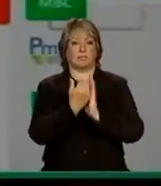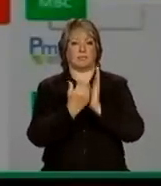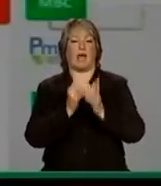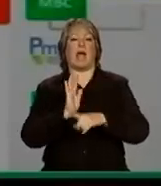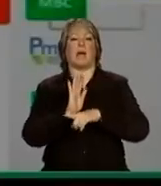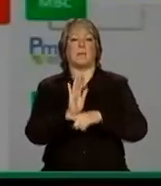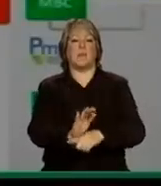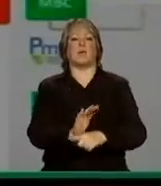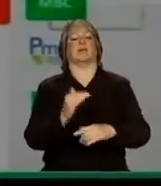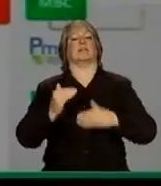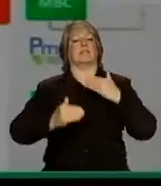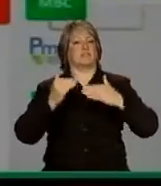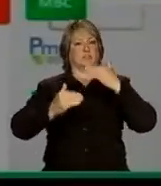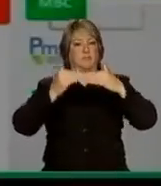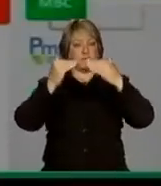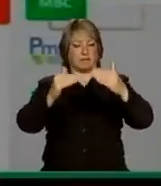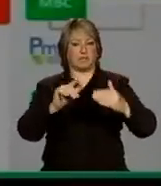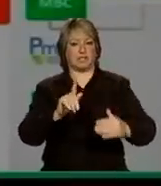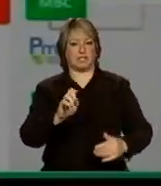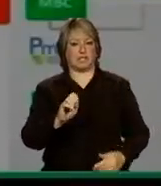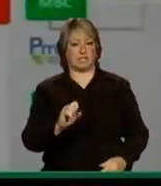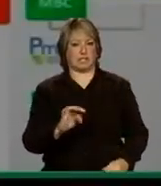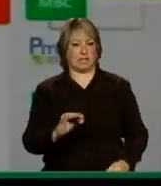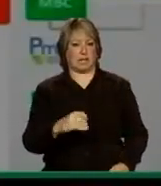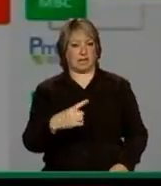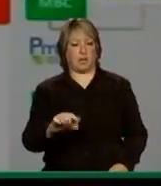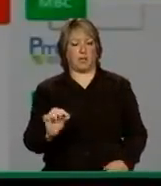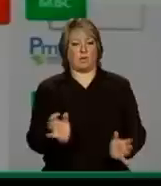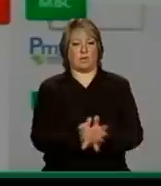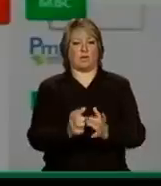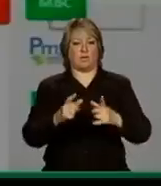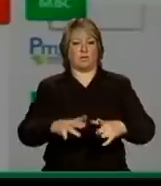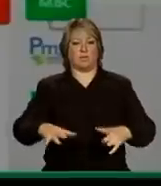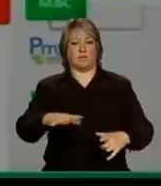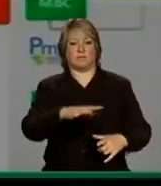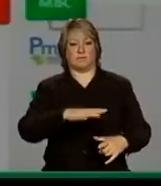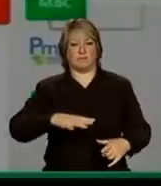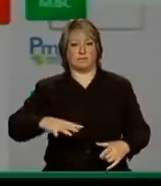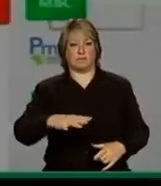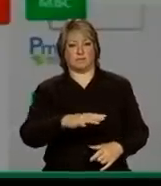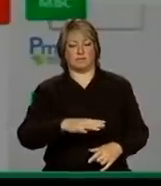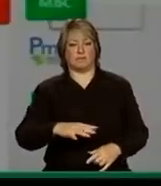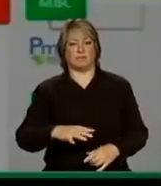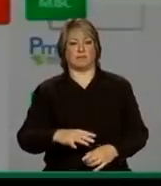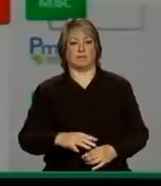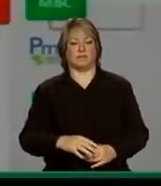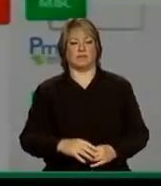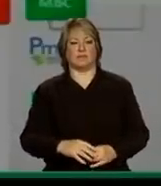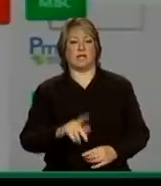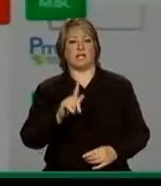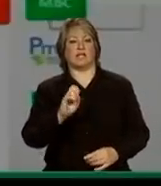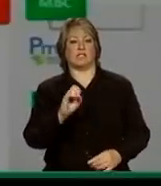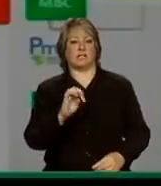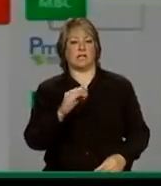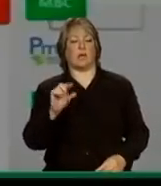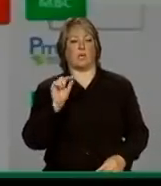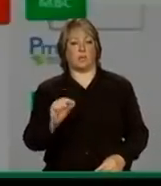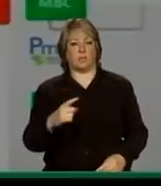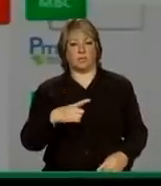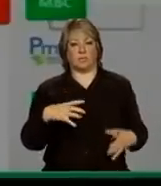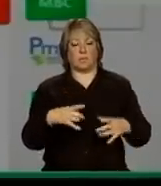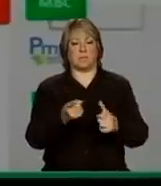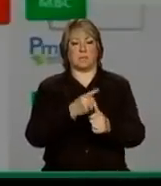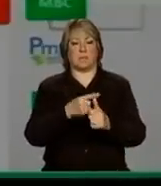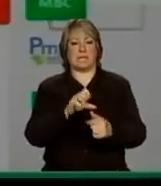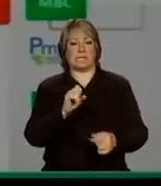desenvolvimento de Gestão na Esfera eh de gestão do primeiro setor